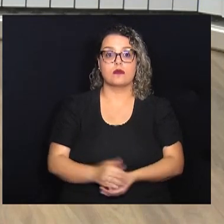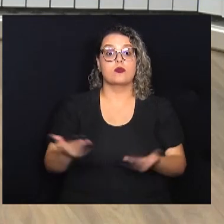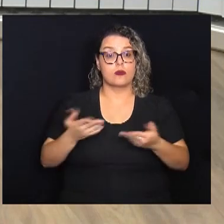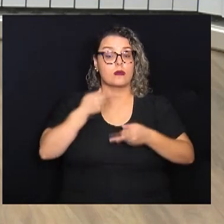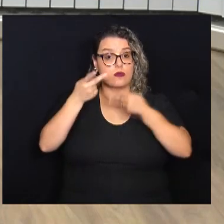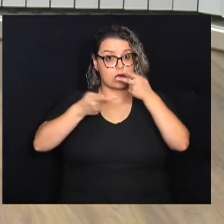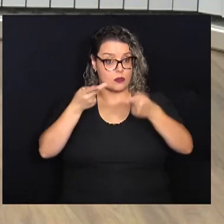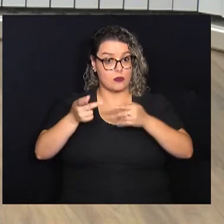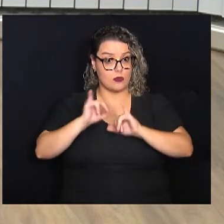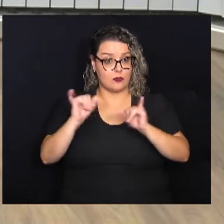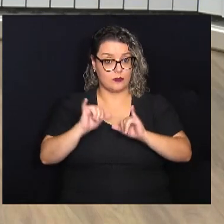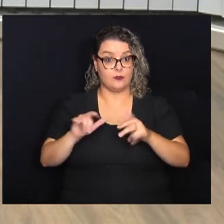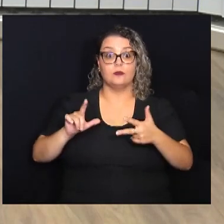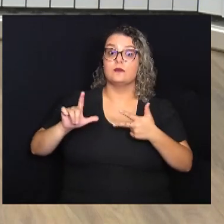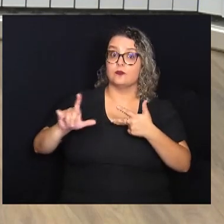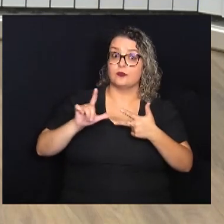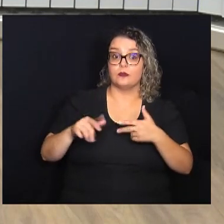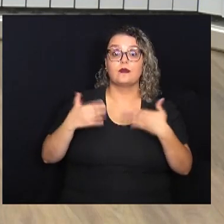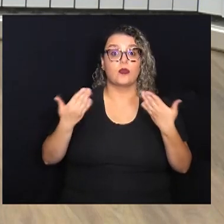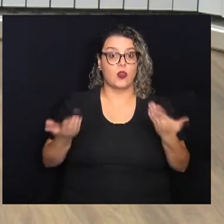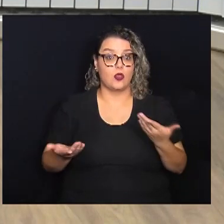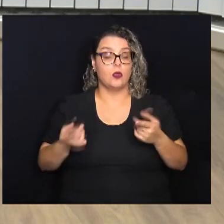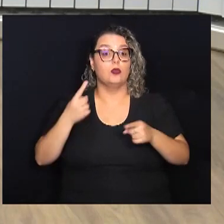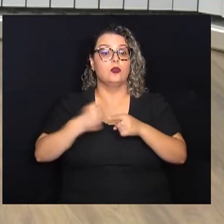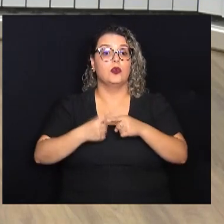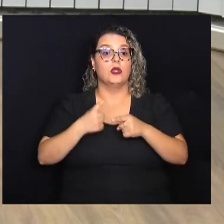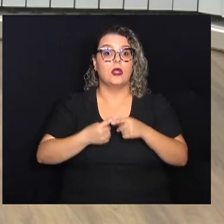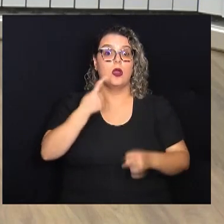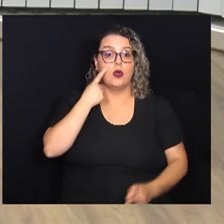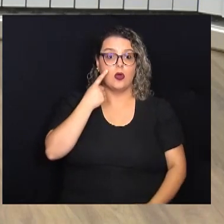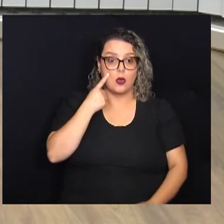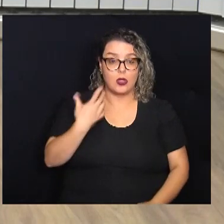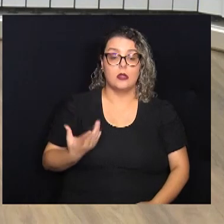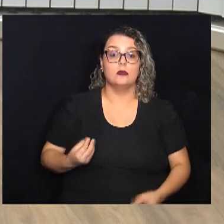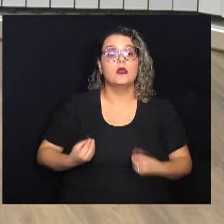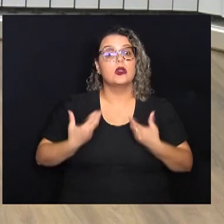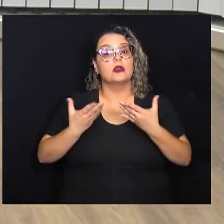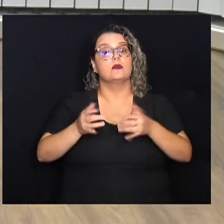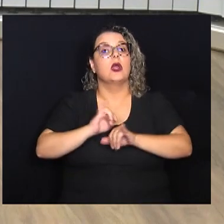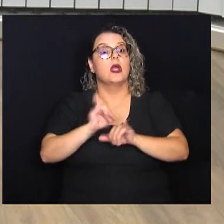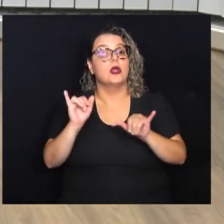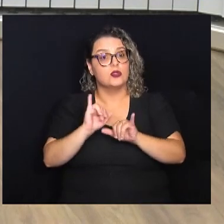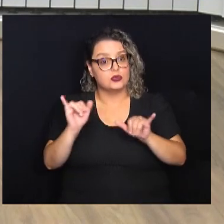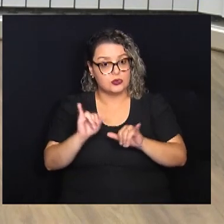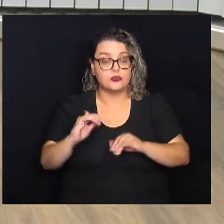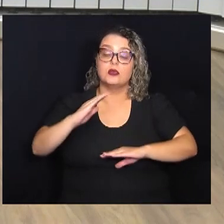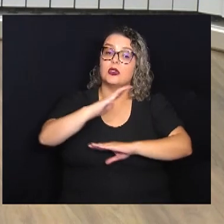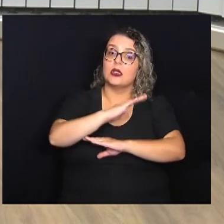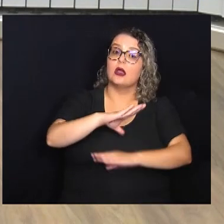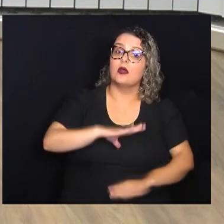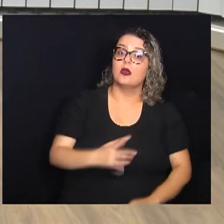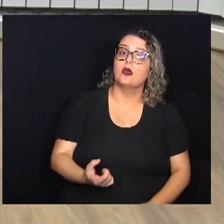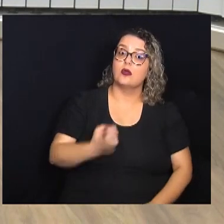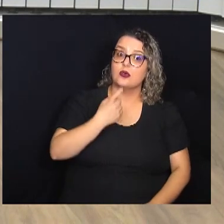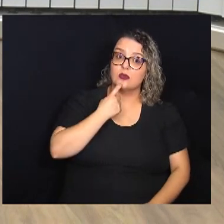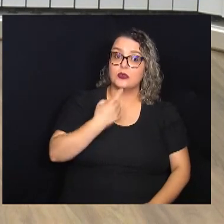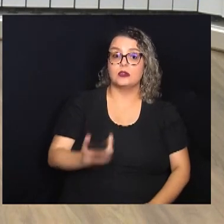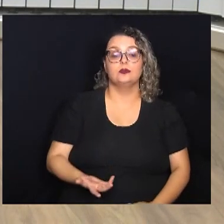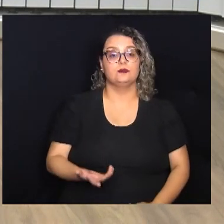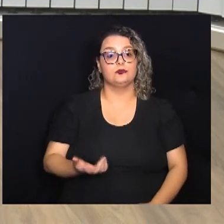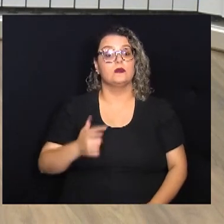das notícias do Legislativo, porque, olha, a gente traz aqui as informações da Câmara Municipal de Campinas.